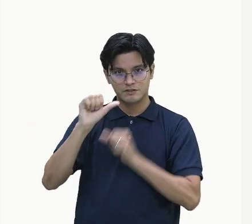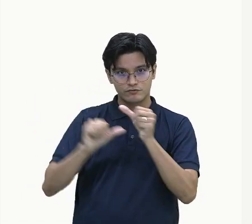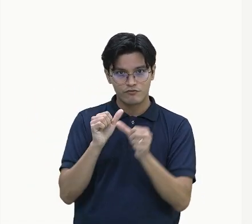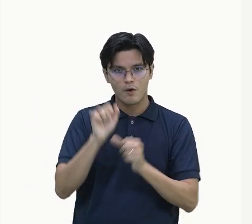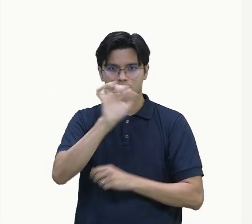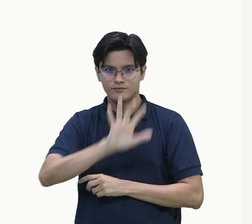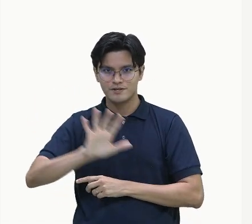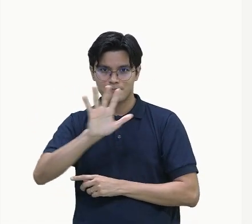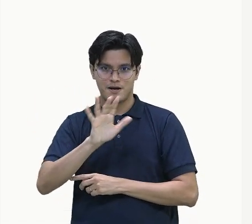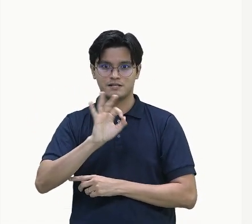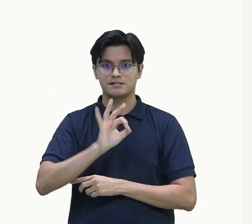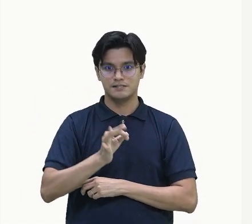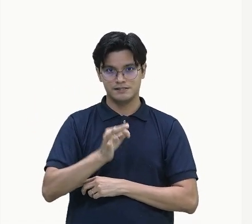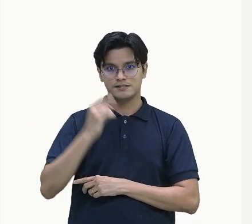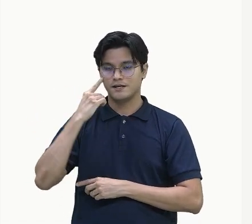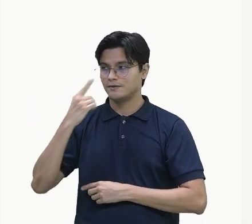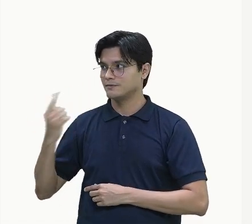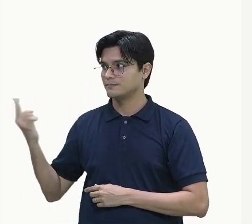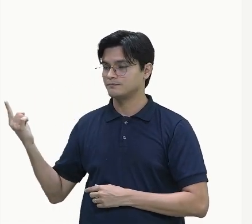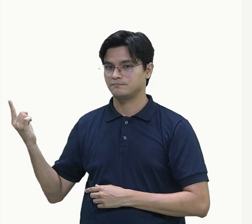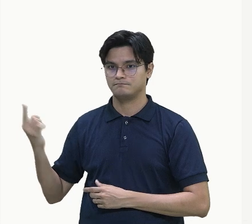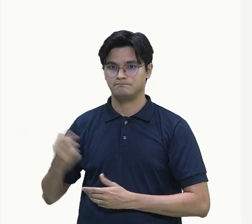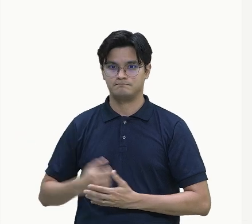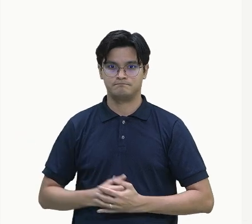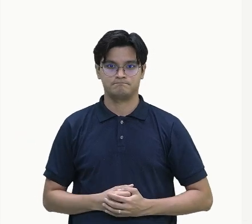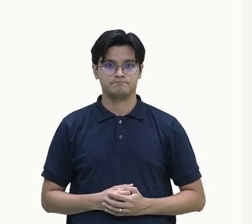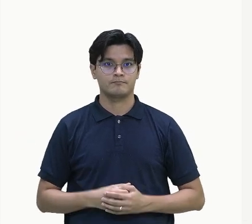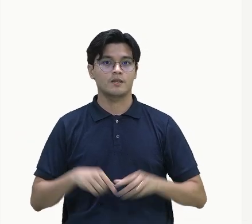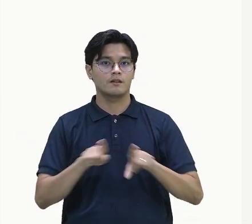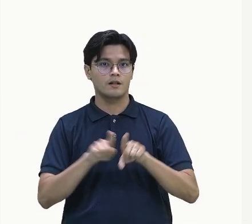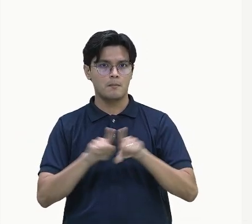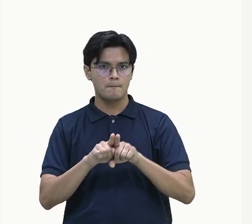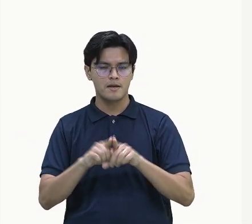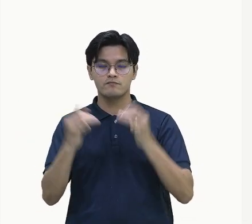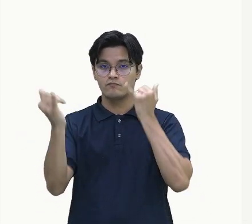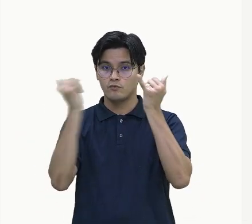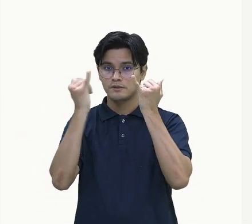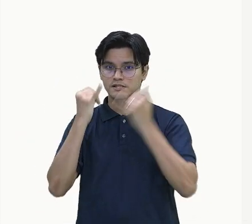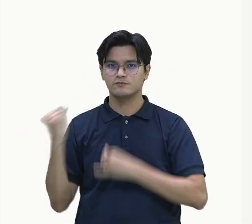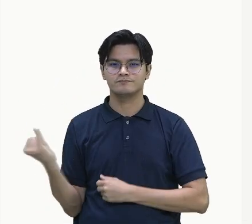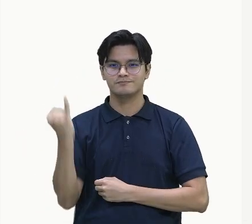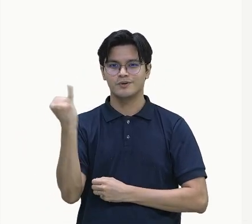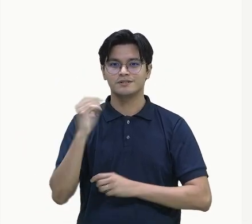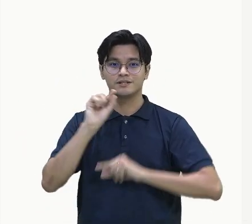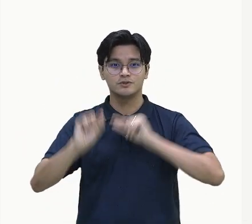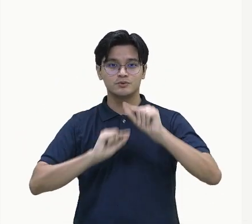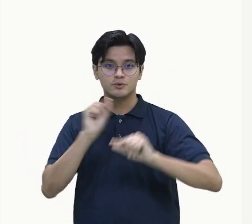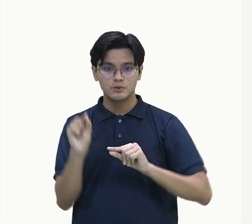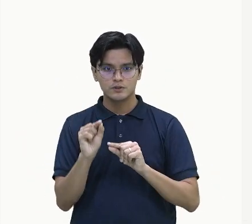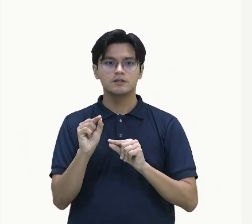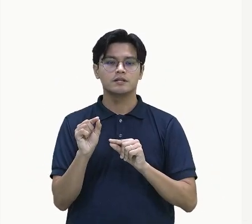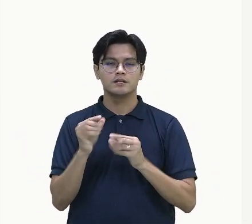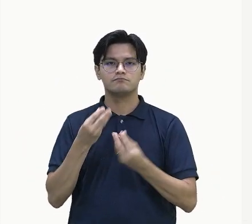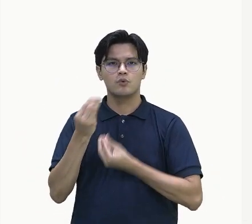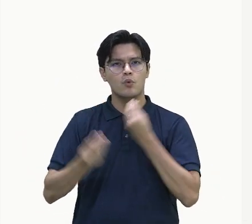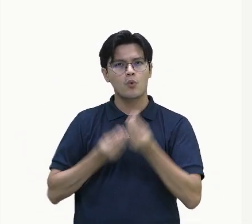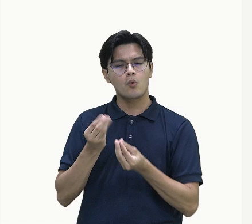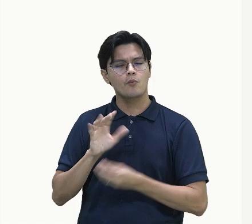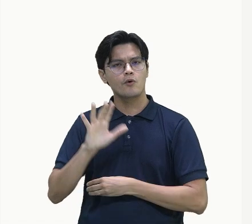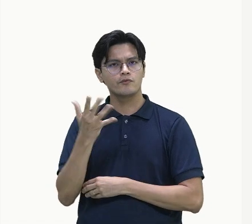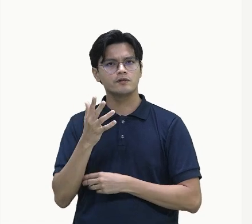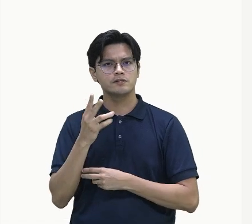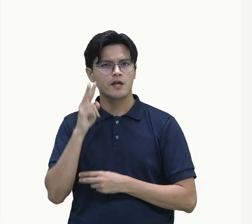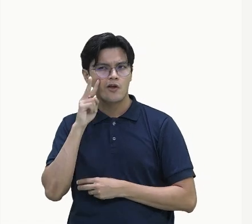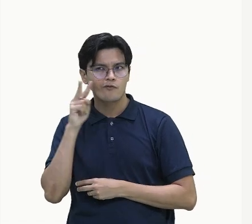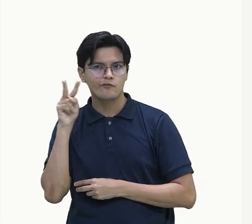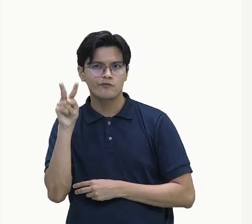mais posterior da visão. Importante, então, esse estímulo aqui, né, a visão,